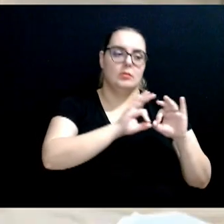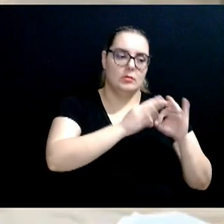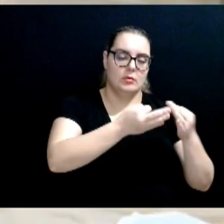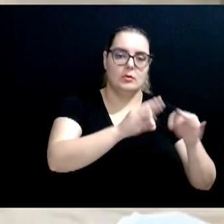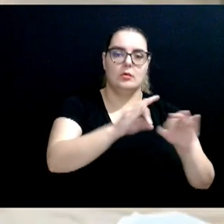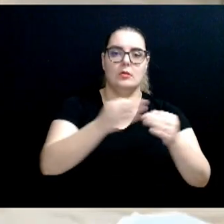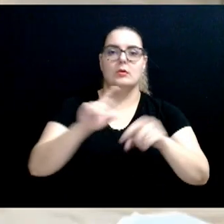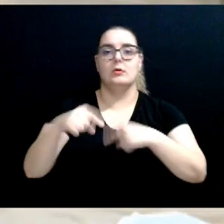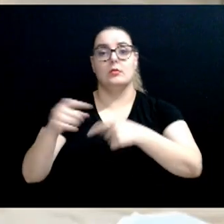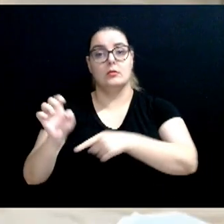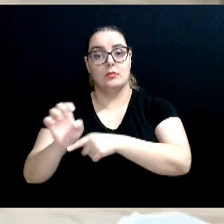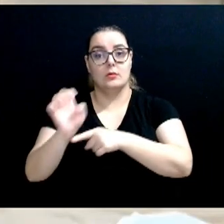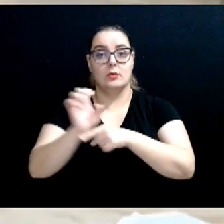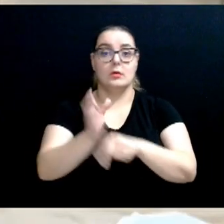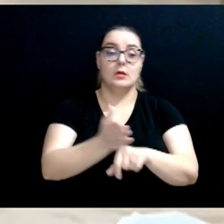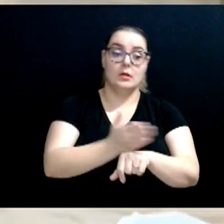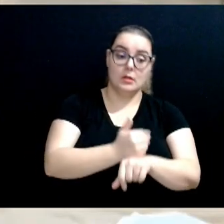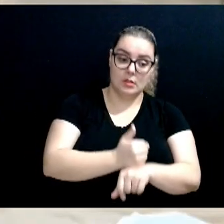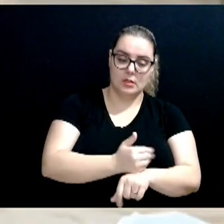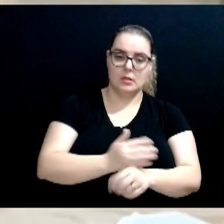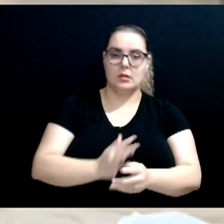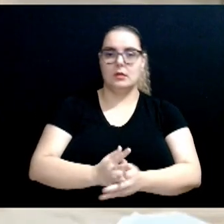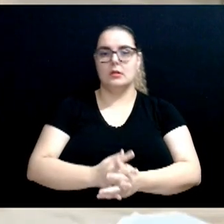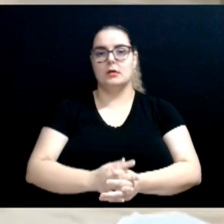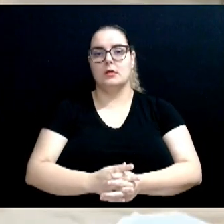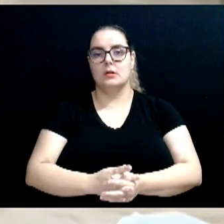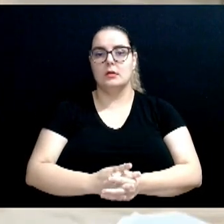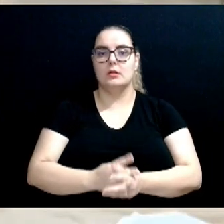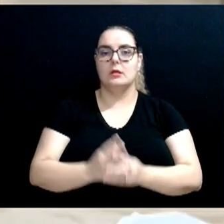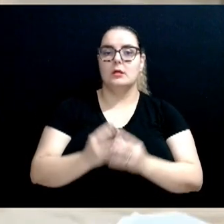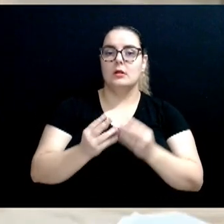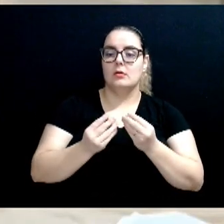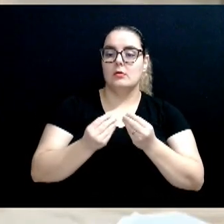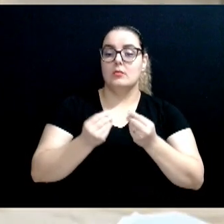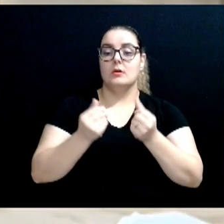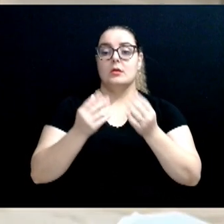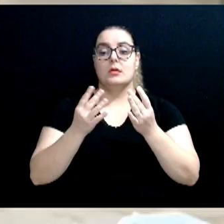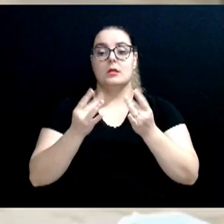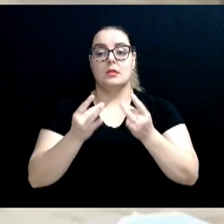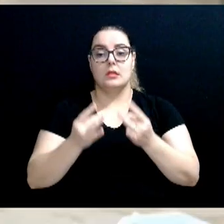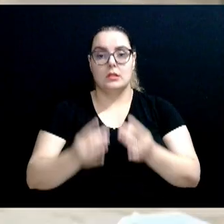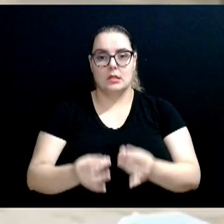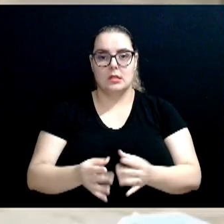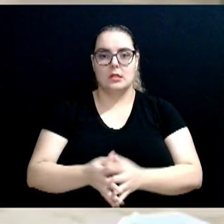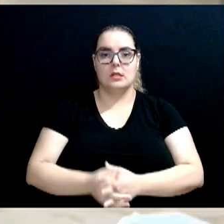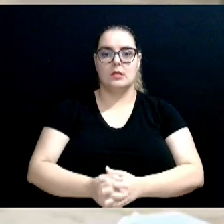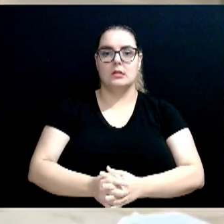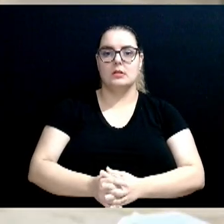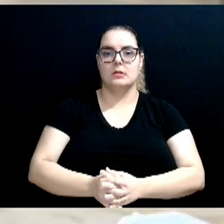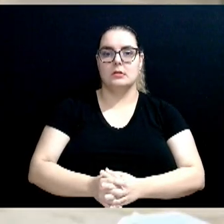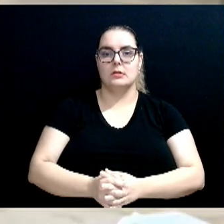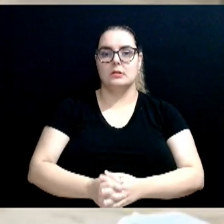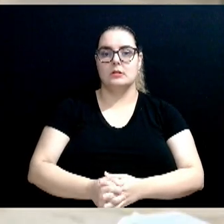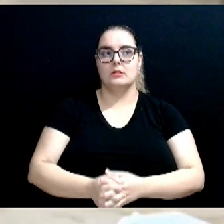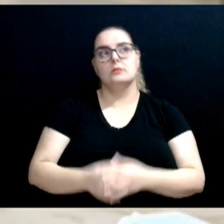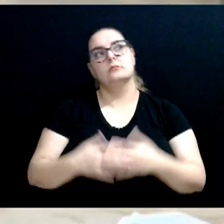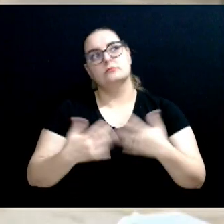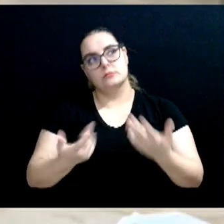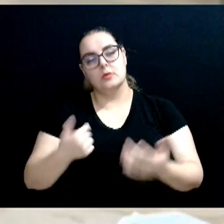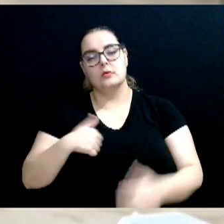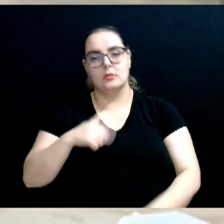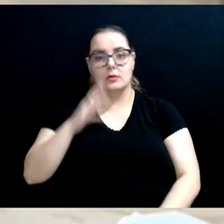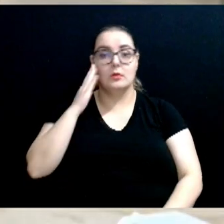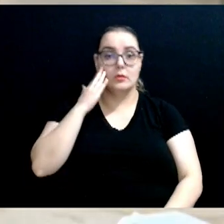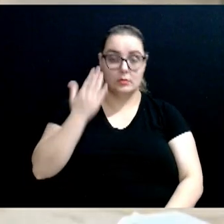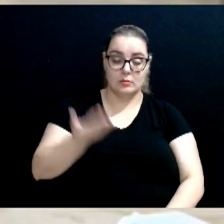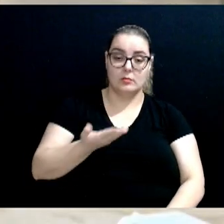estados antes, e ela foi refinando, né? Então, eu entendo que existe,